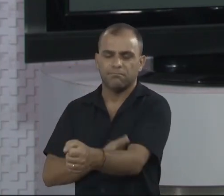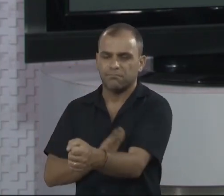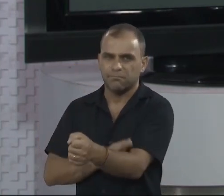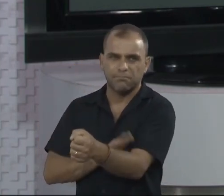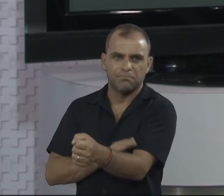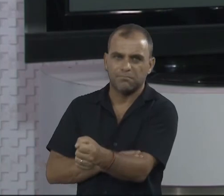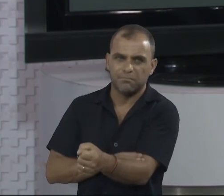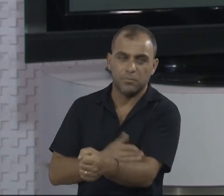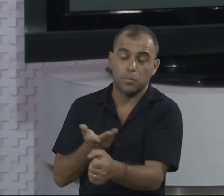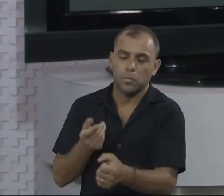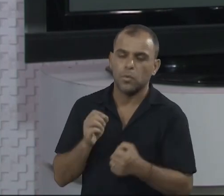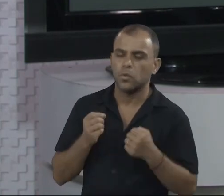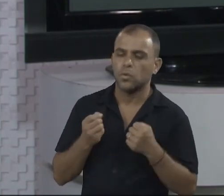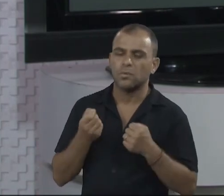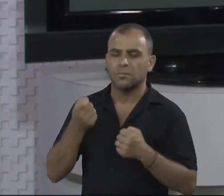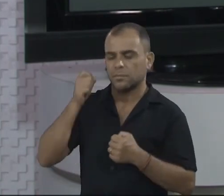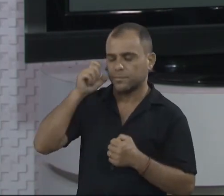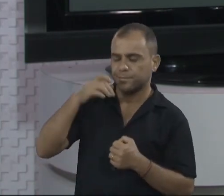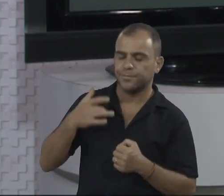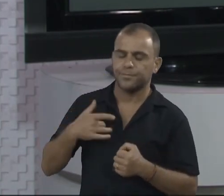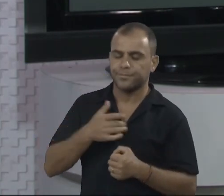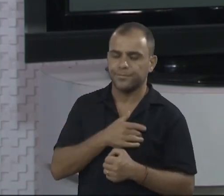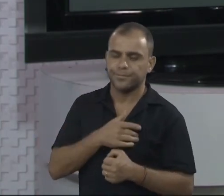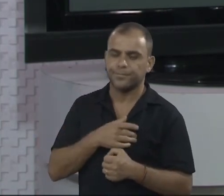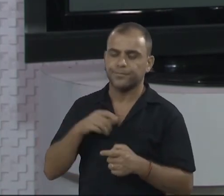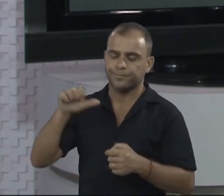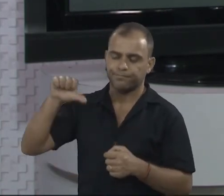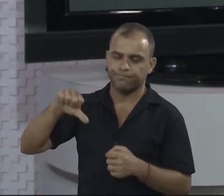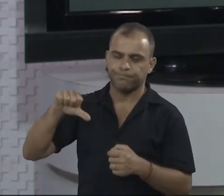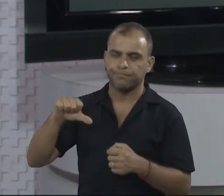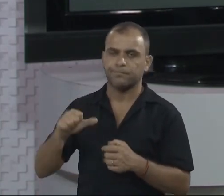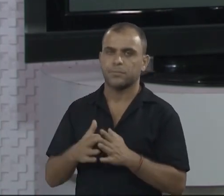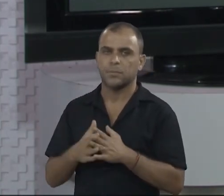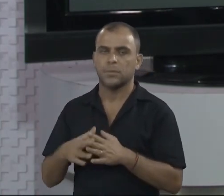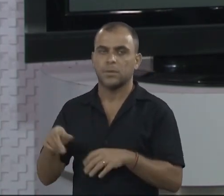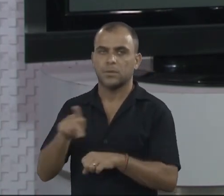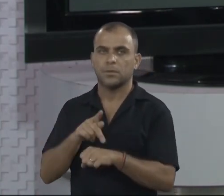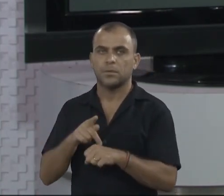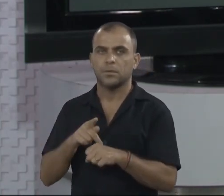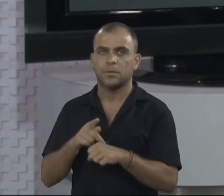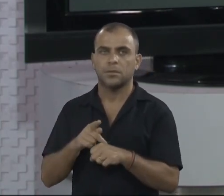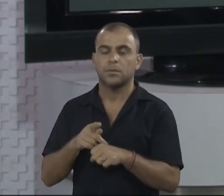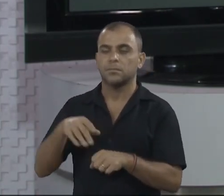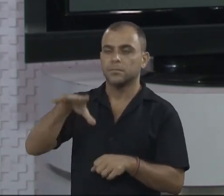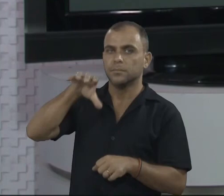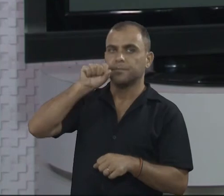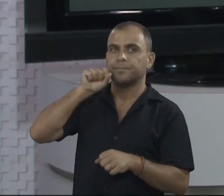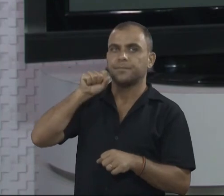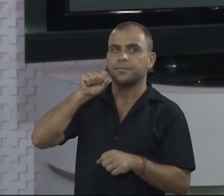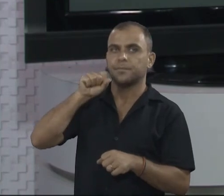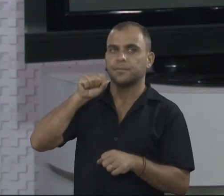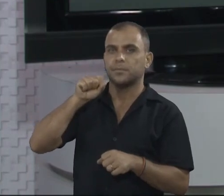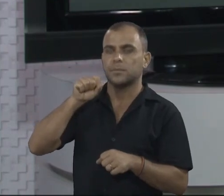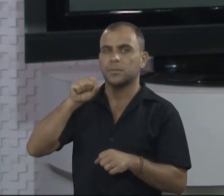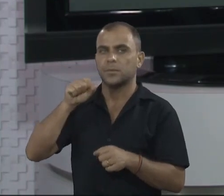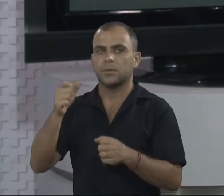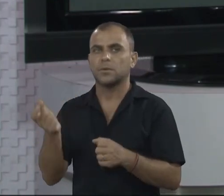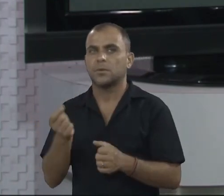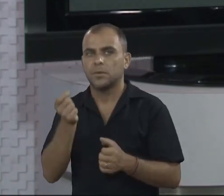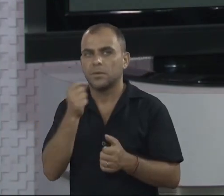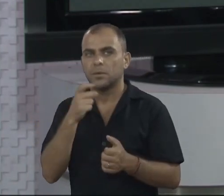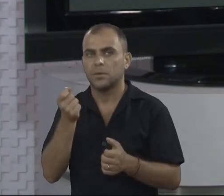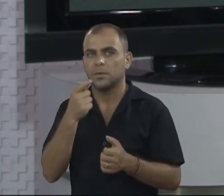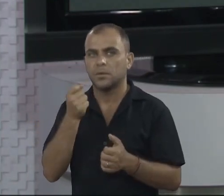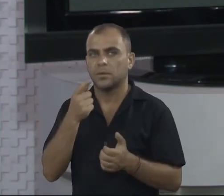um problema muito grave, um problema de saúde pública gravíssimo. Bom, na parte do sistema respiratório, algumas drogas